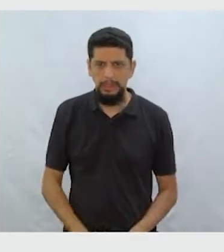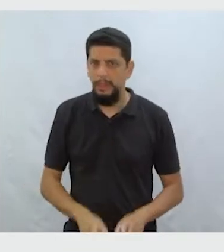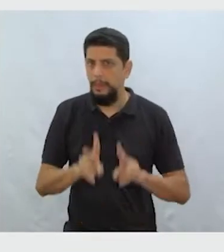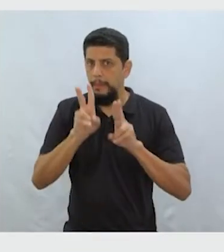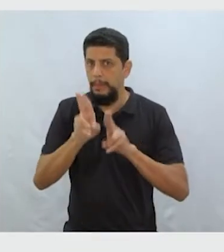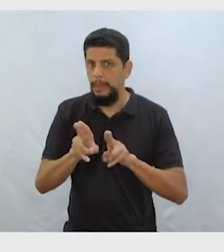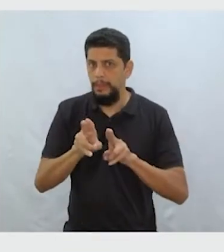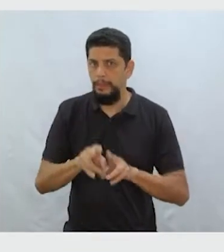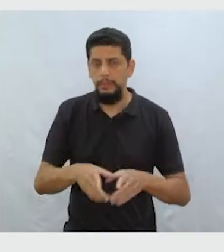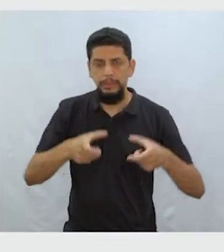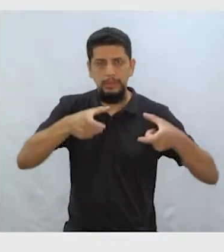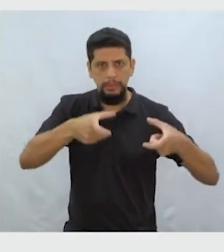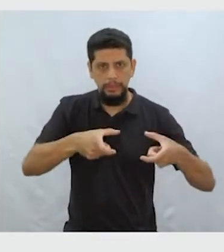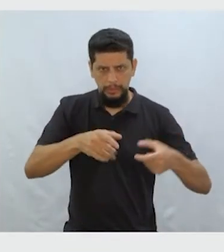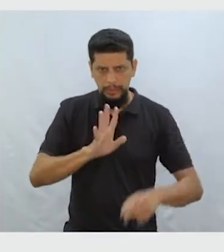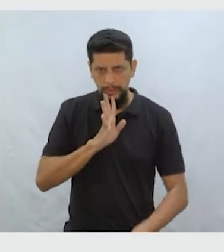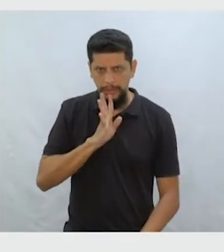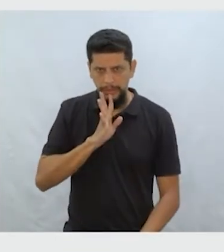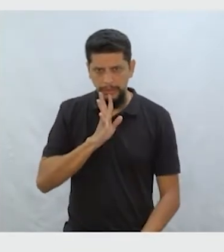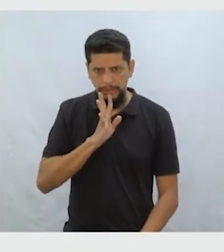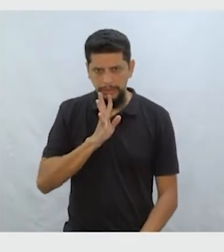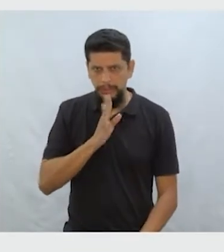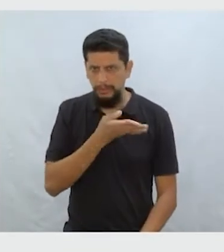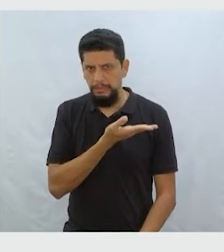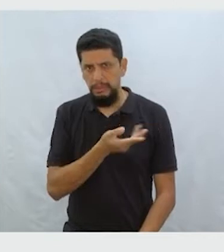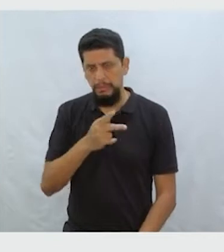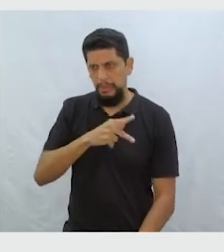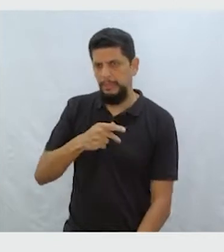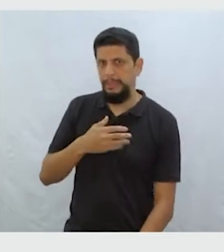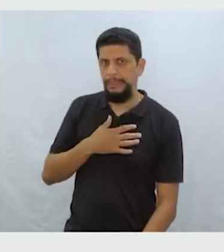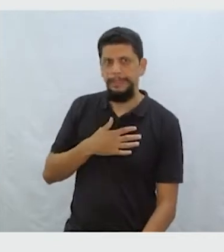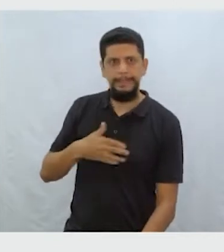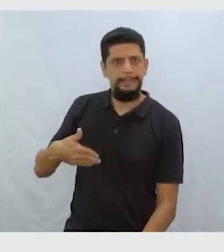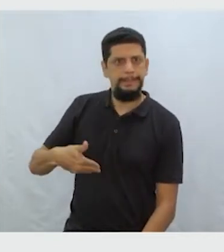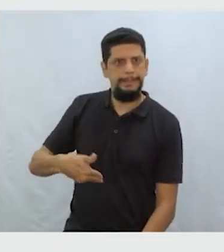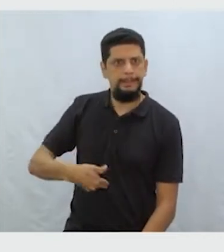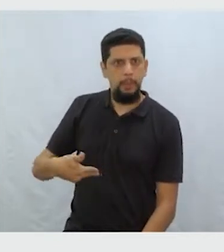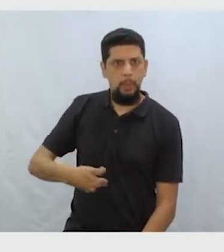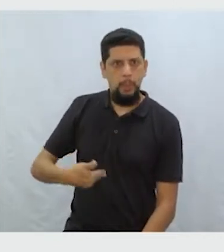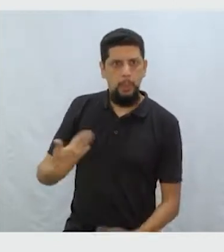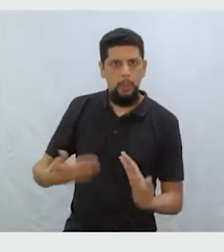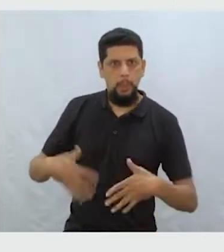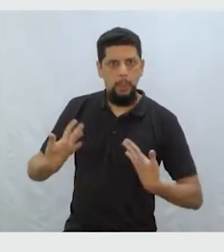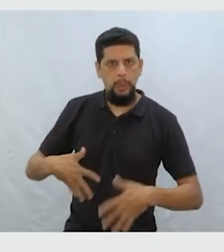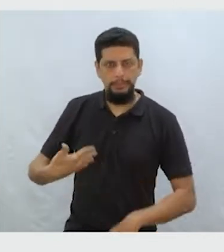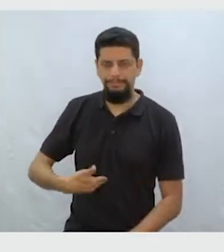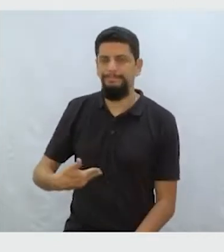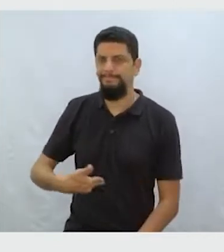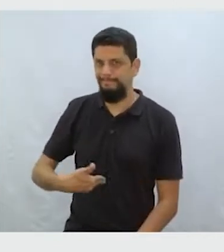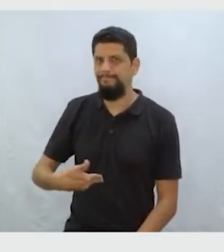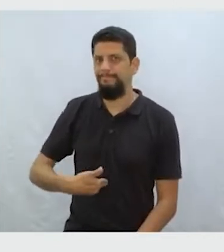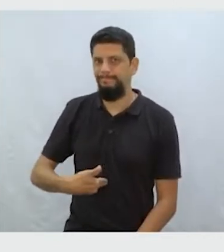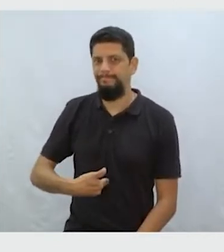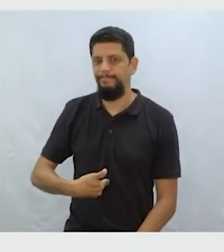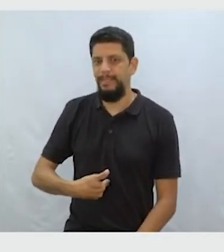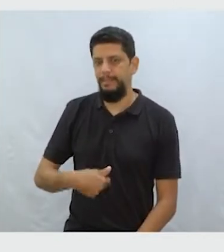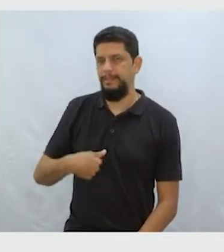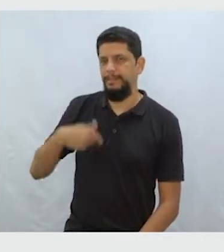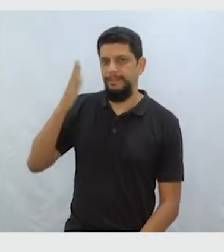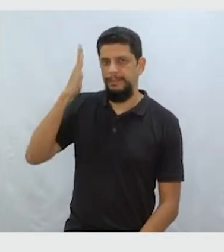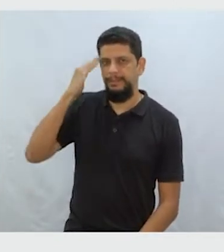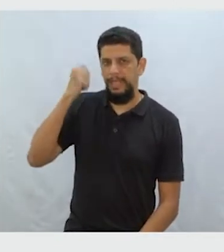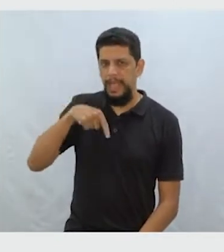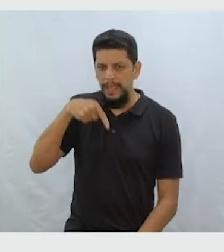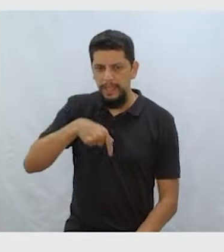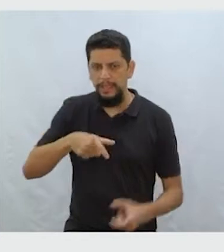típico da mesma região conhece esse prato Professor Tá começando a me dar fome Hum mas dá mesmo né eu